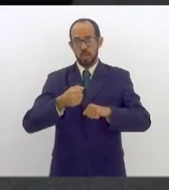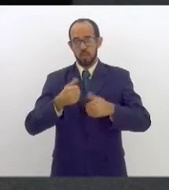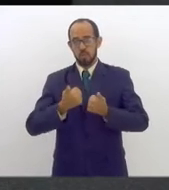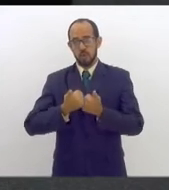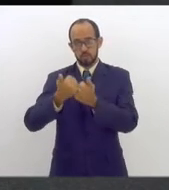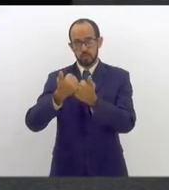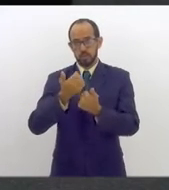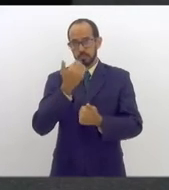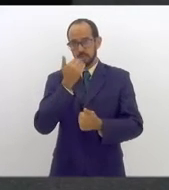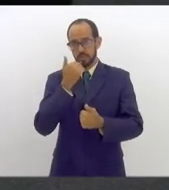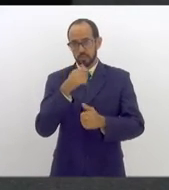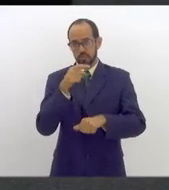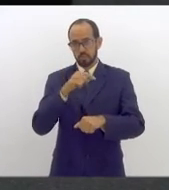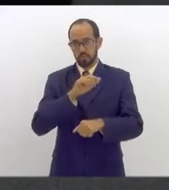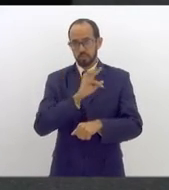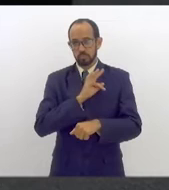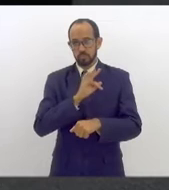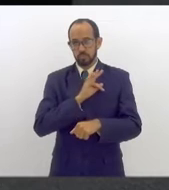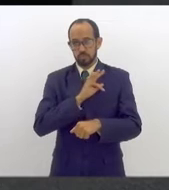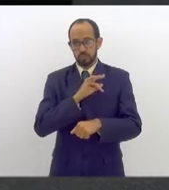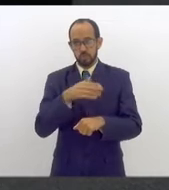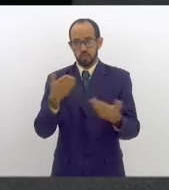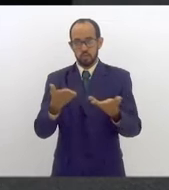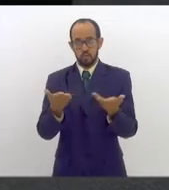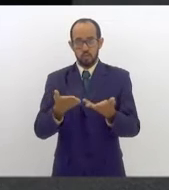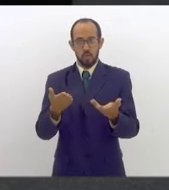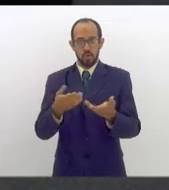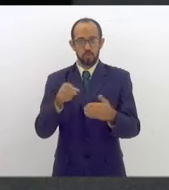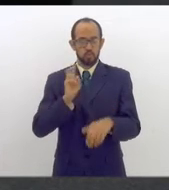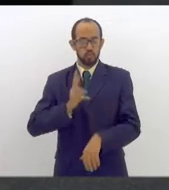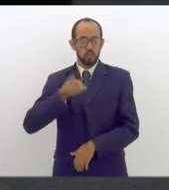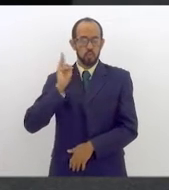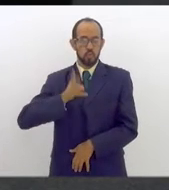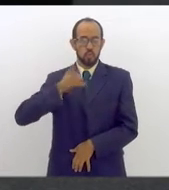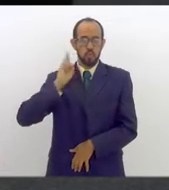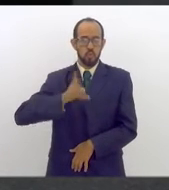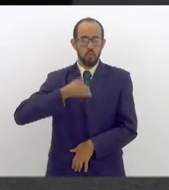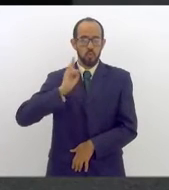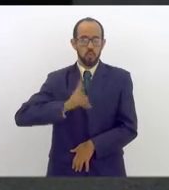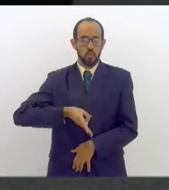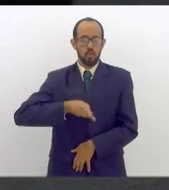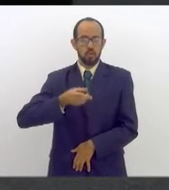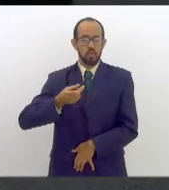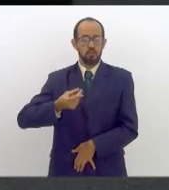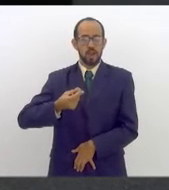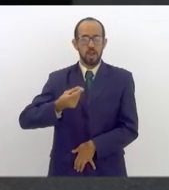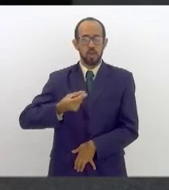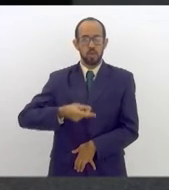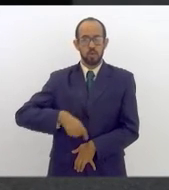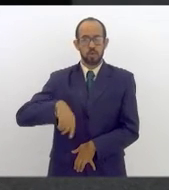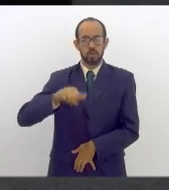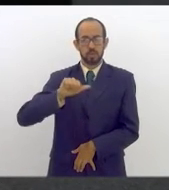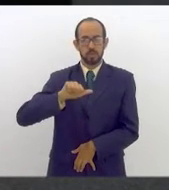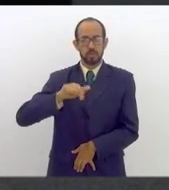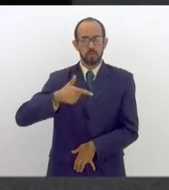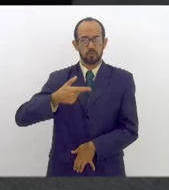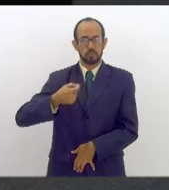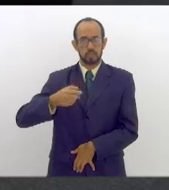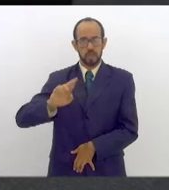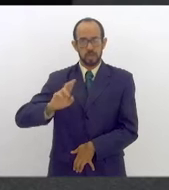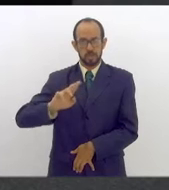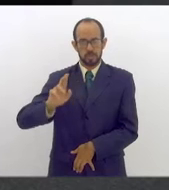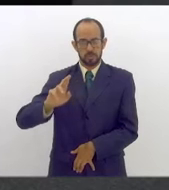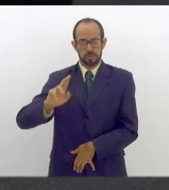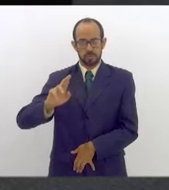auxílio alimentação dos policiais civis, que hoje permanece no valor módico de R$